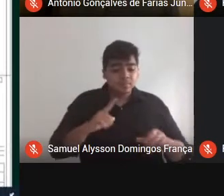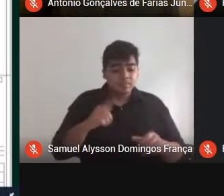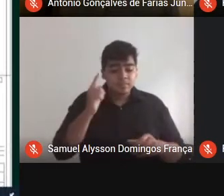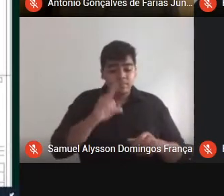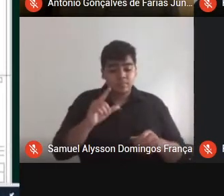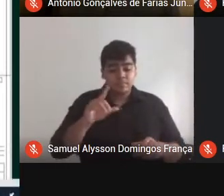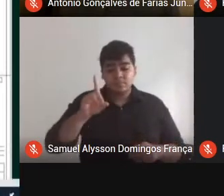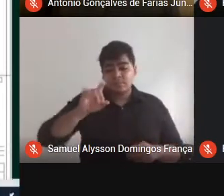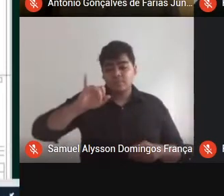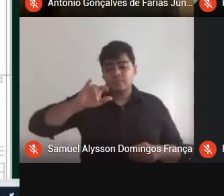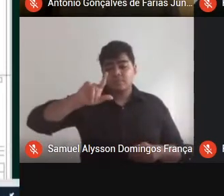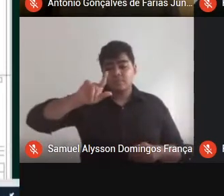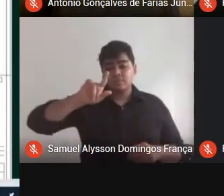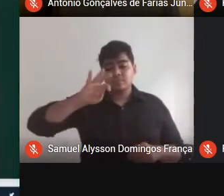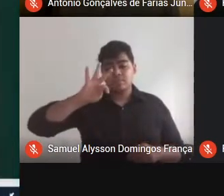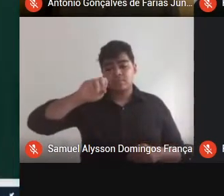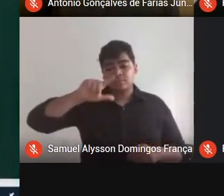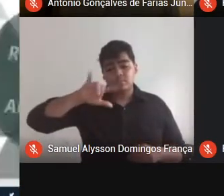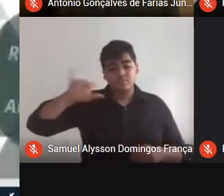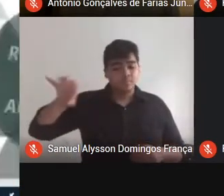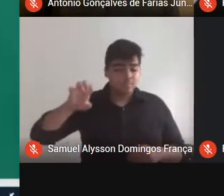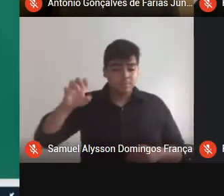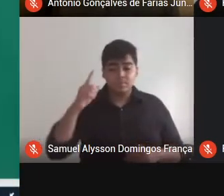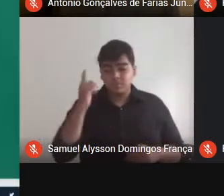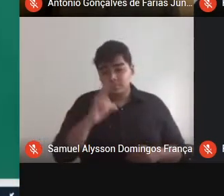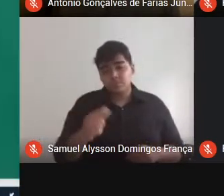o processo de construção.